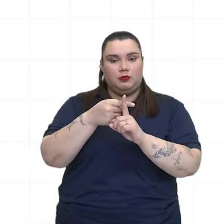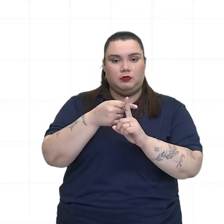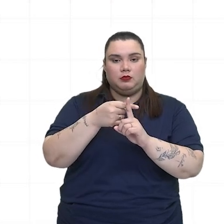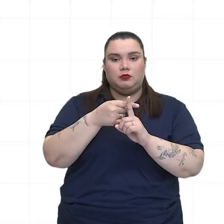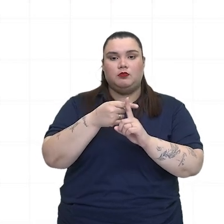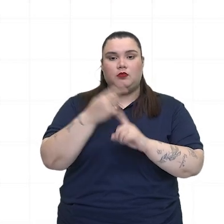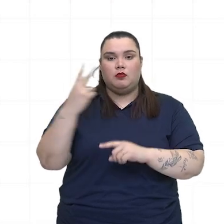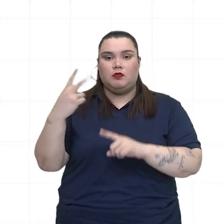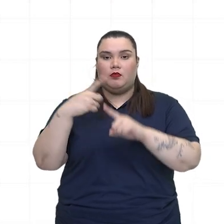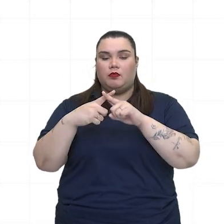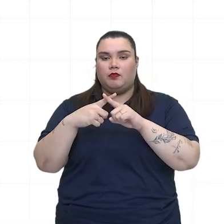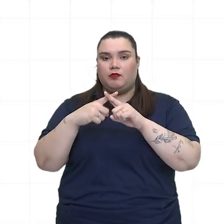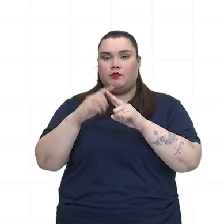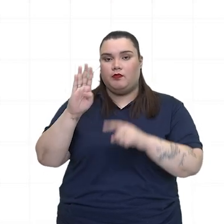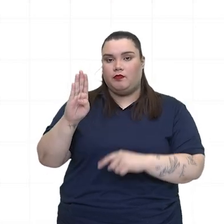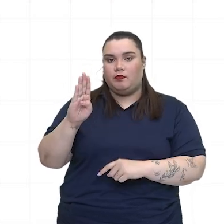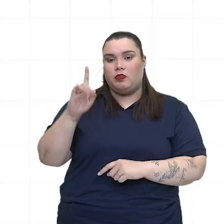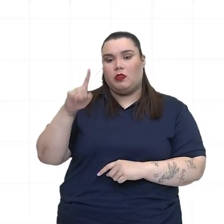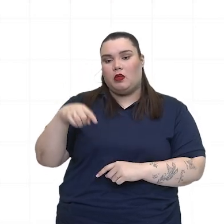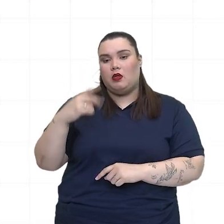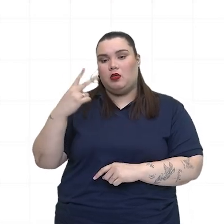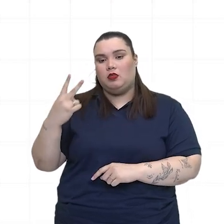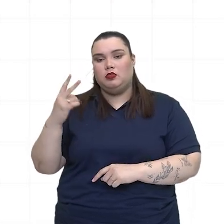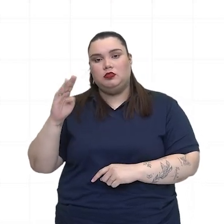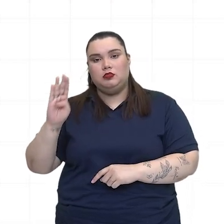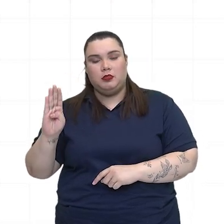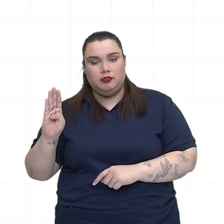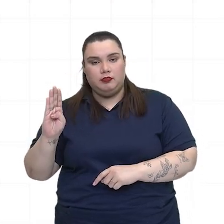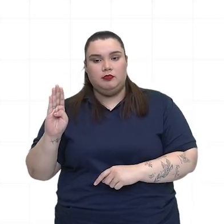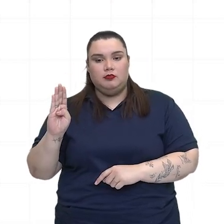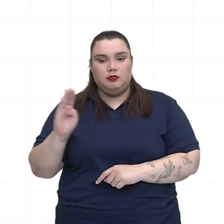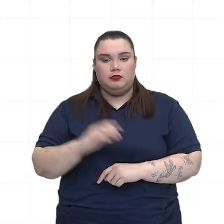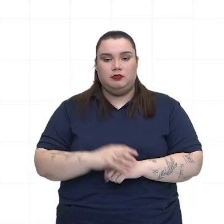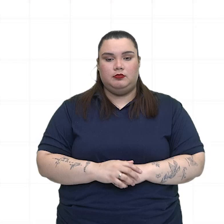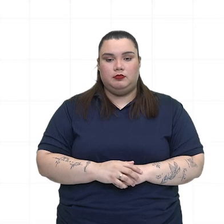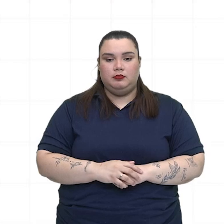mais 2 que multiplica B, 2B.